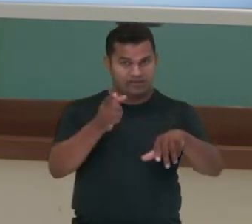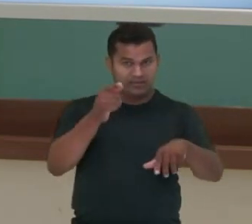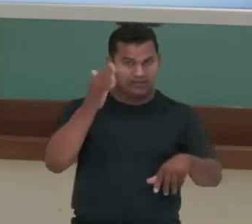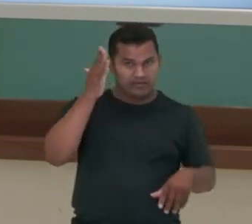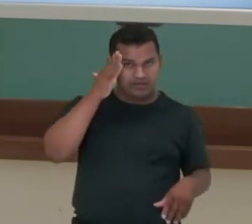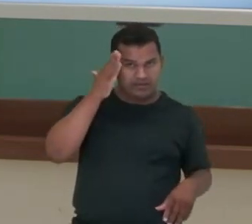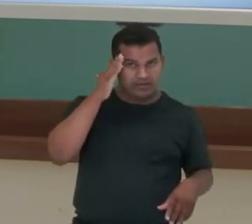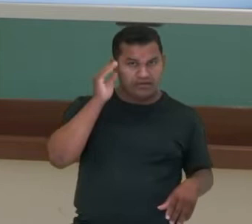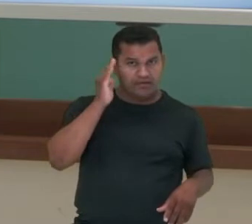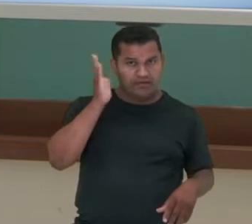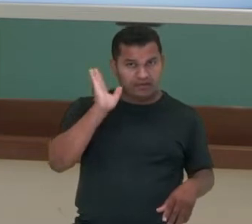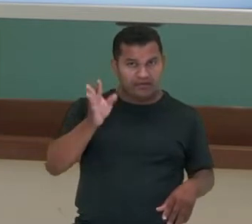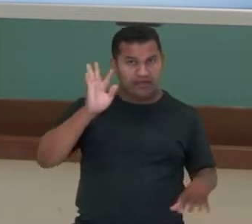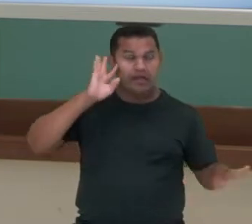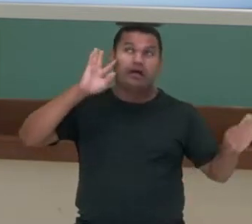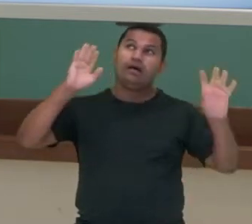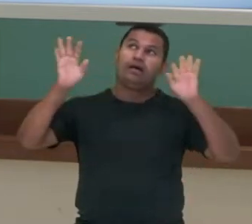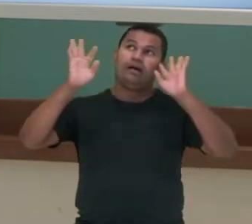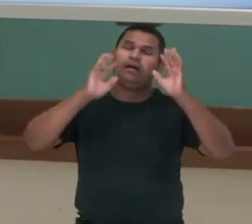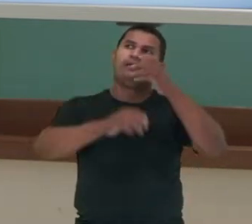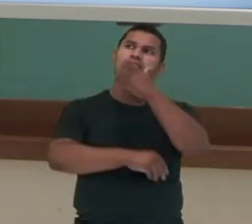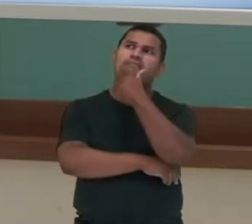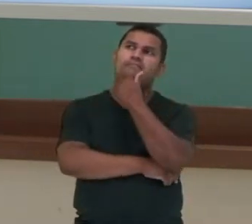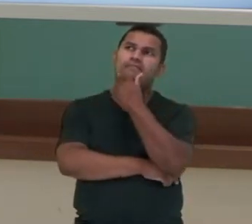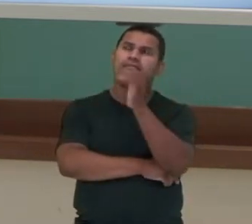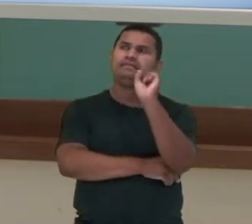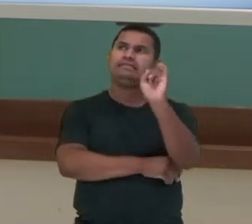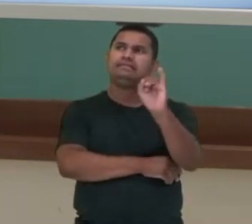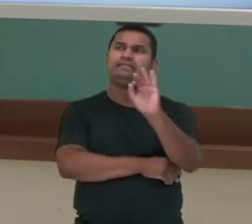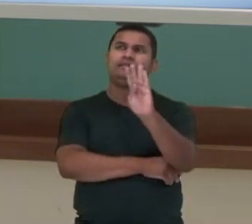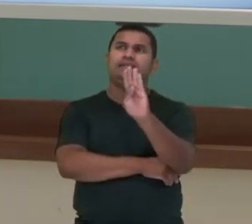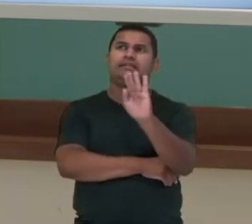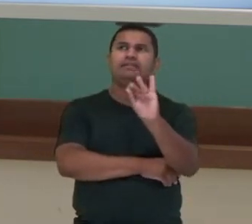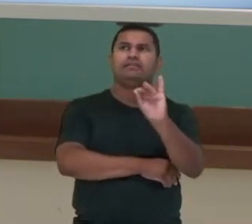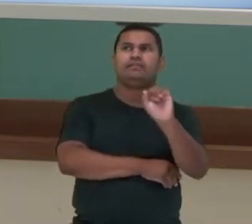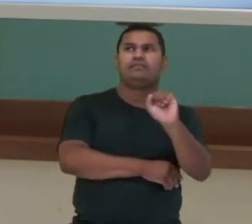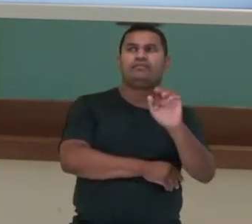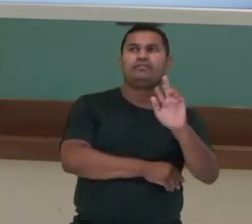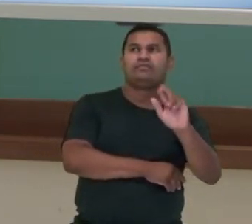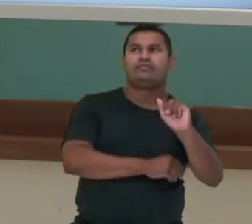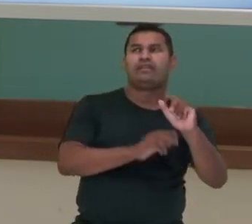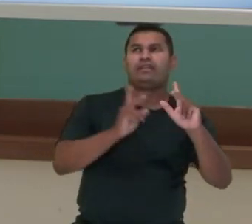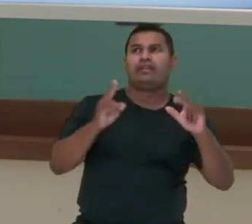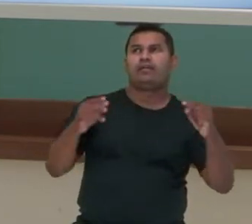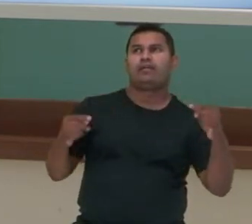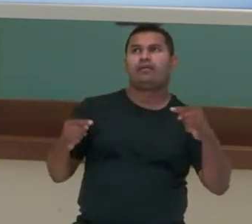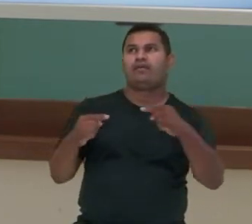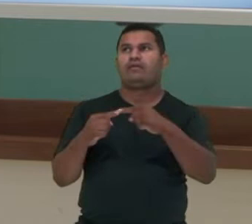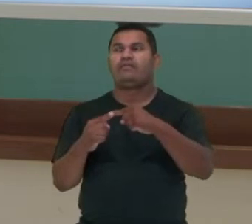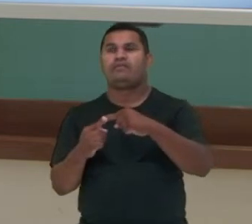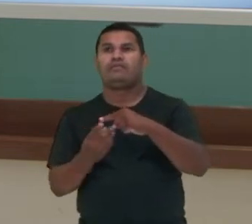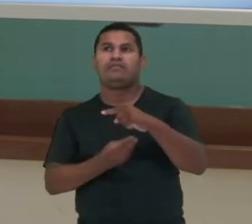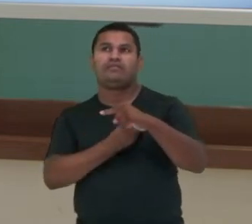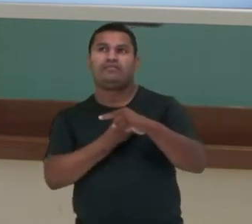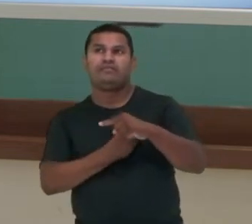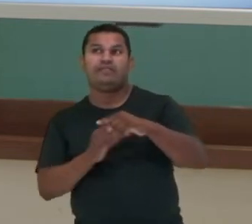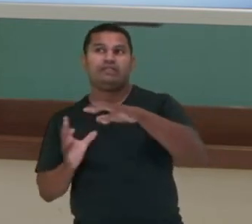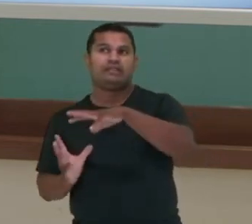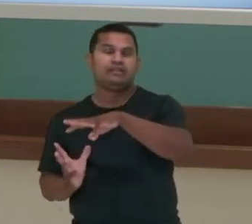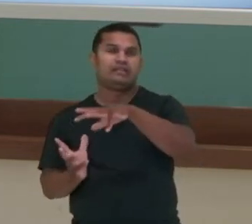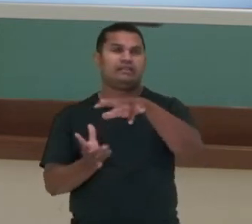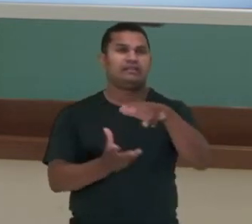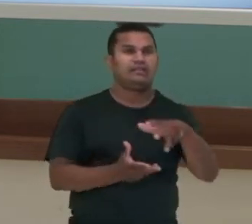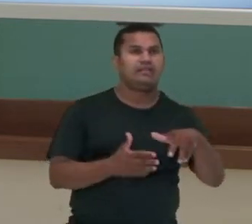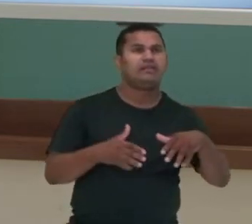que biosfera seria a esfera da vida ou a esfera formada por todos os seres vivos,